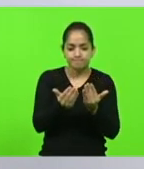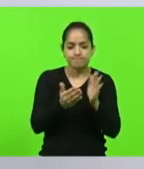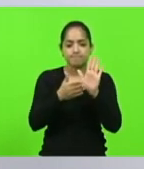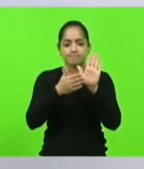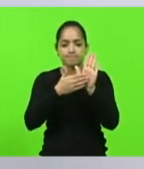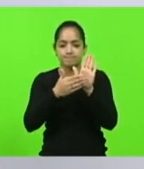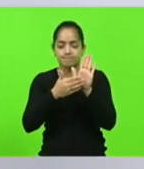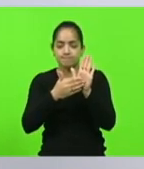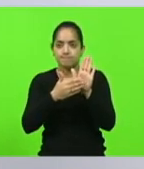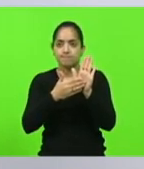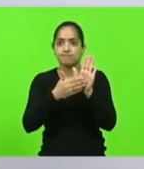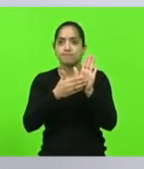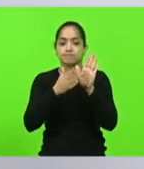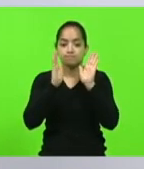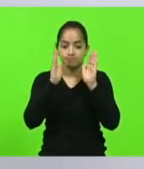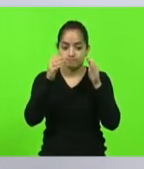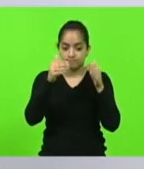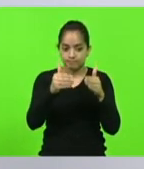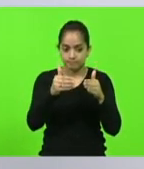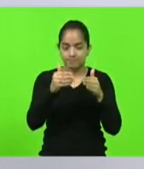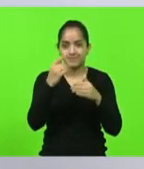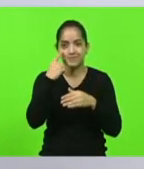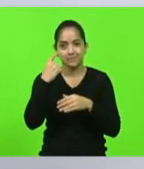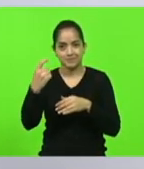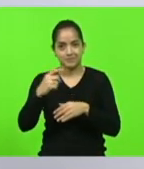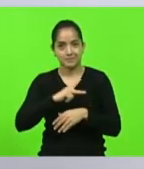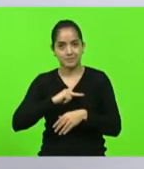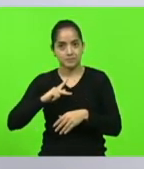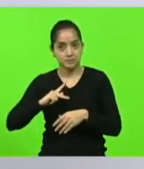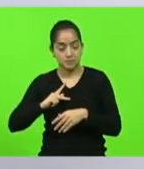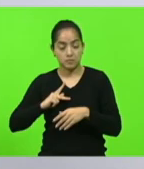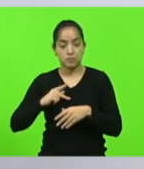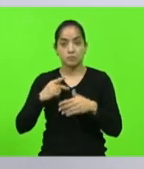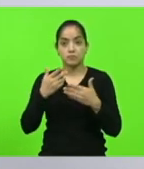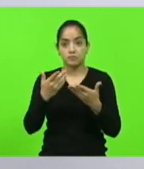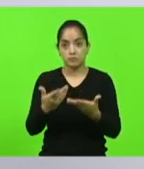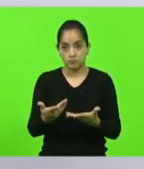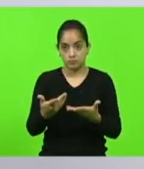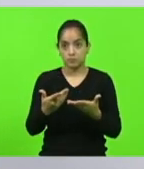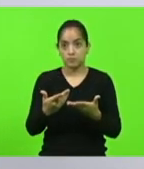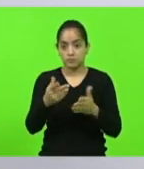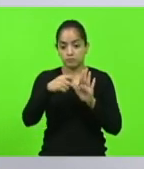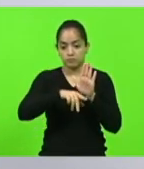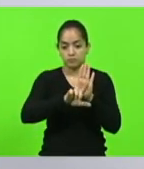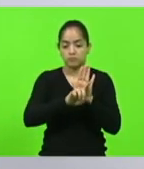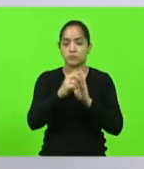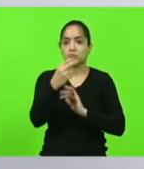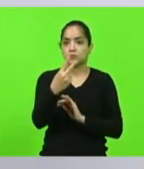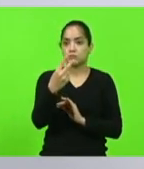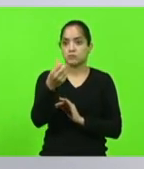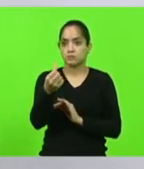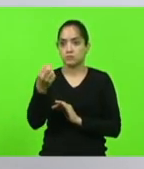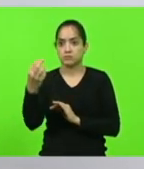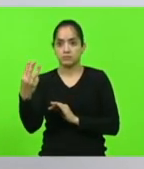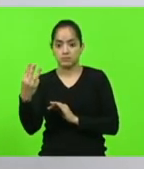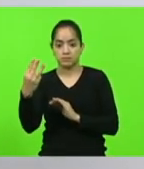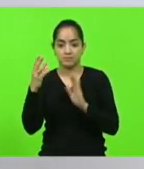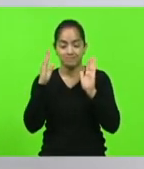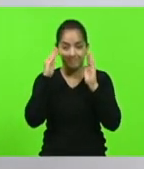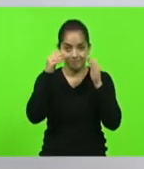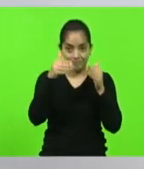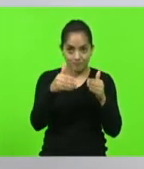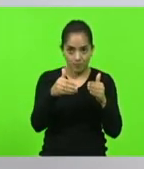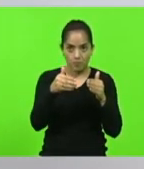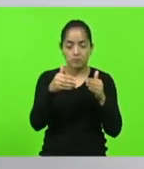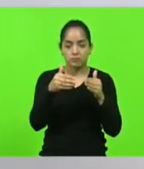sobre o prisma do interesse público verificando-se o projeto de lei 263 em Foco que